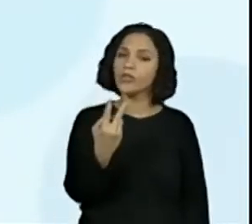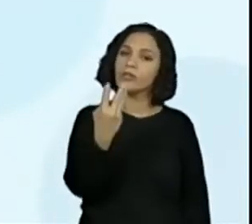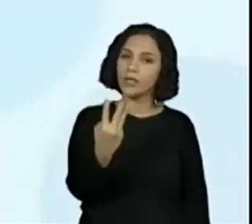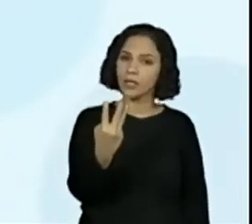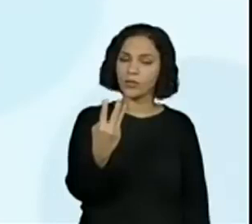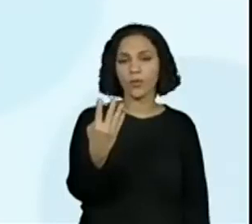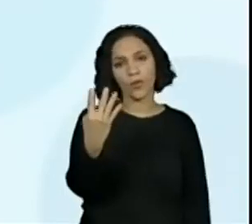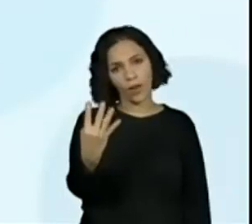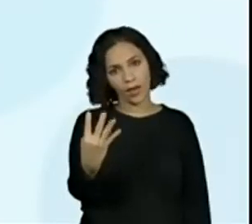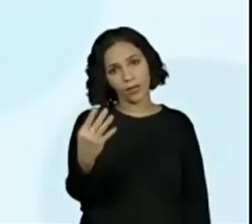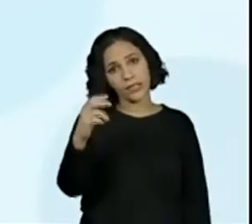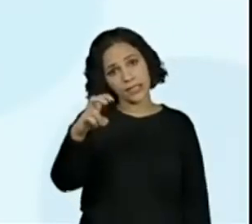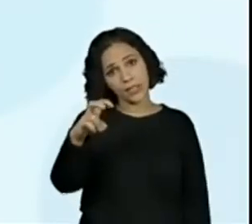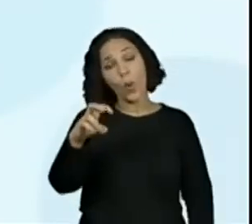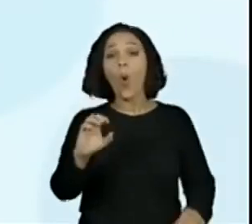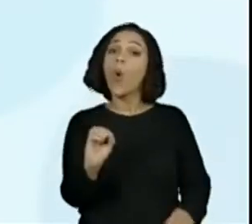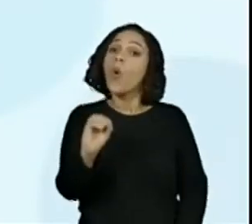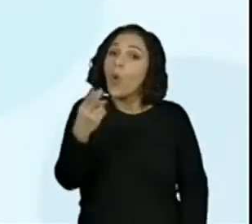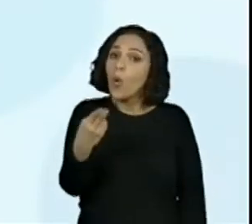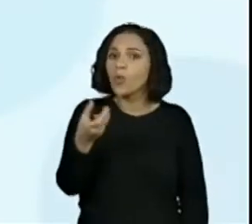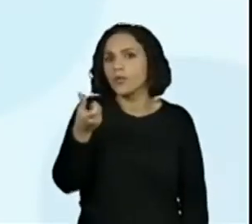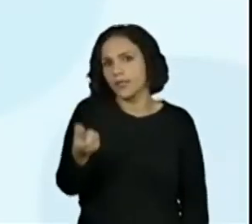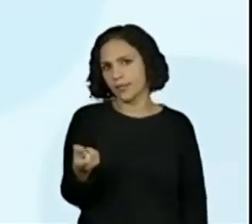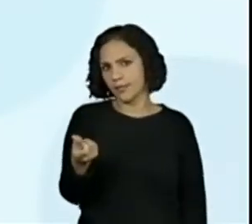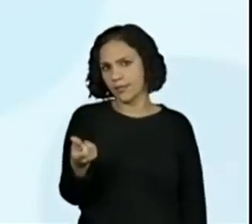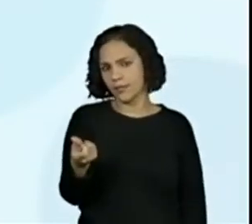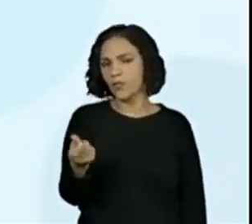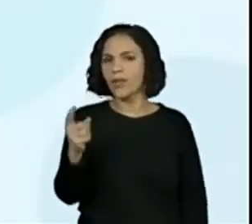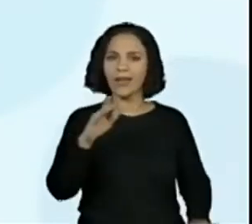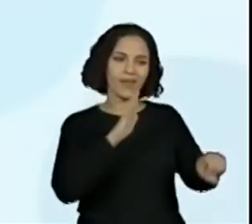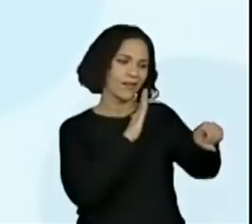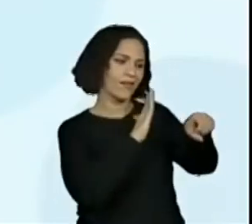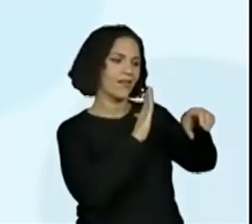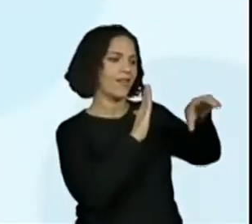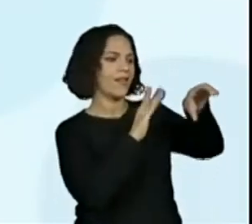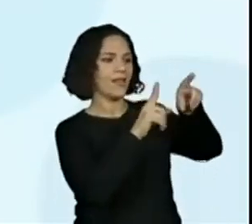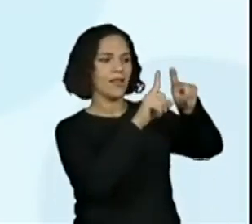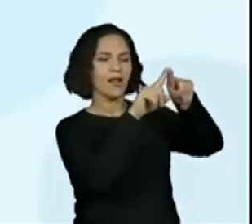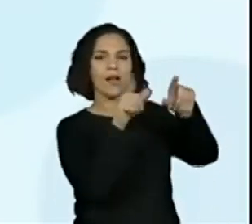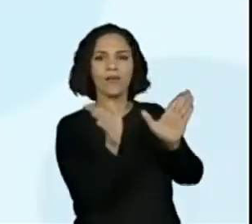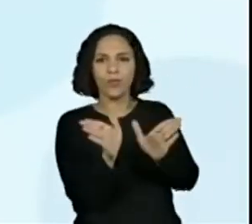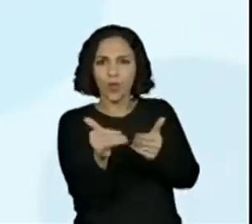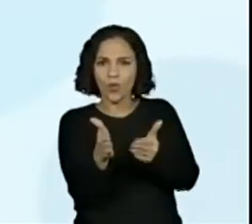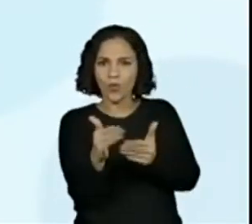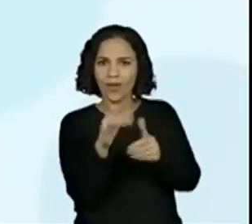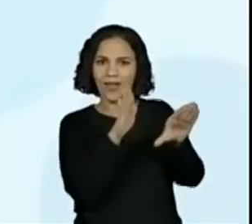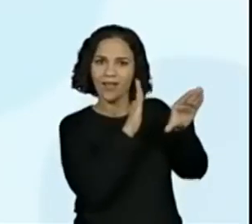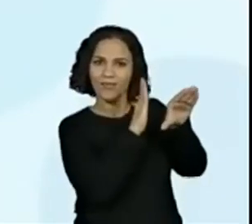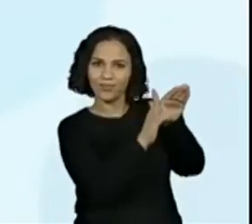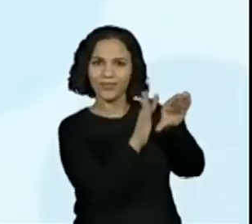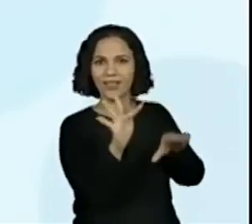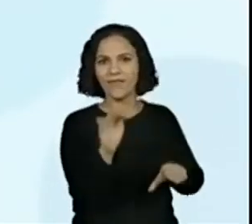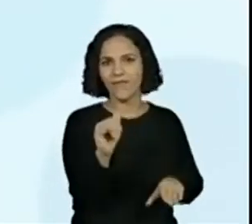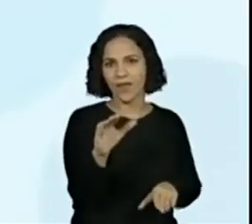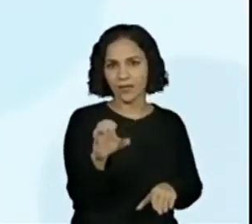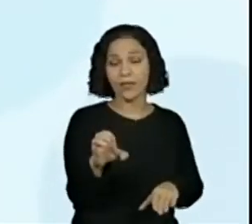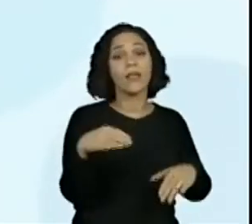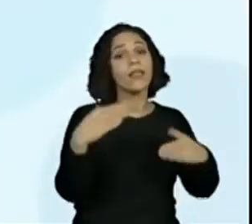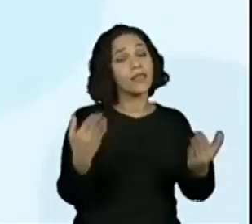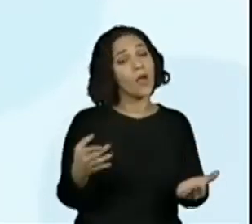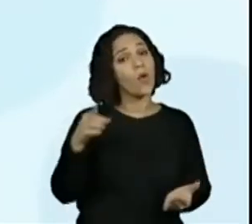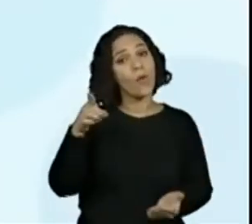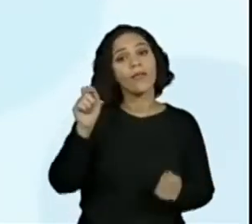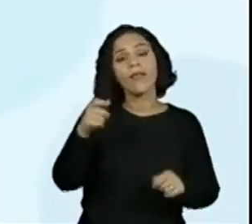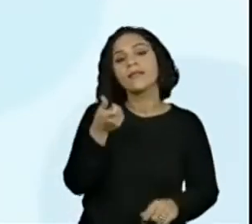que todas as Faces do dado certo portanto nesse experimento temos seis